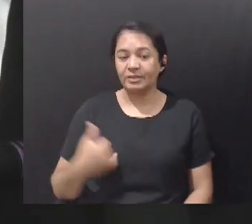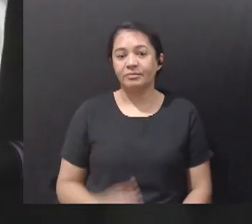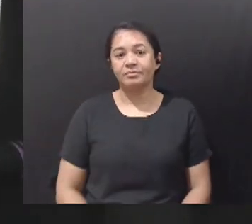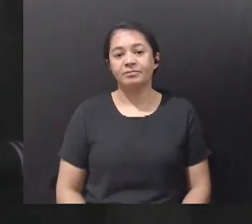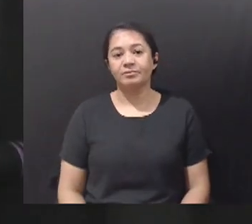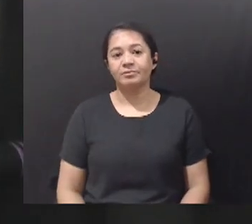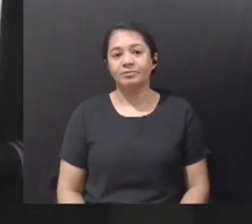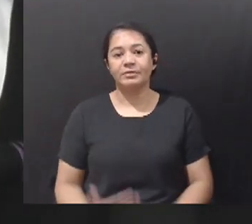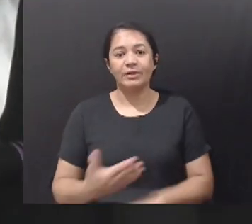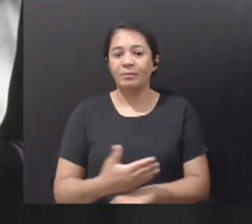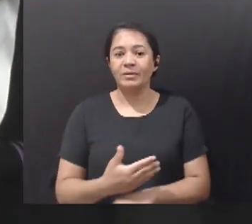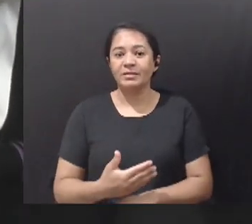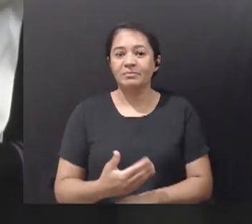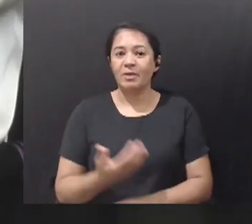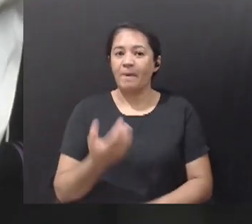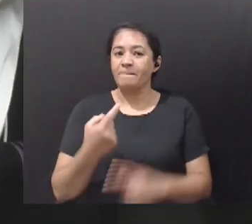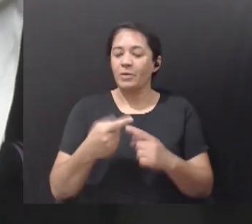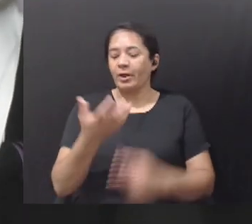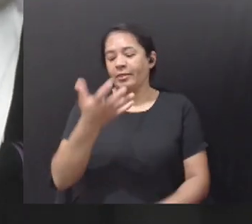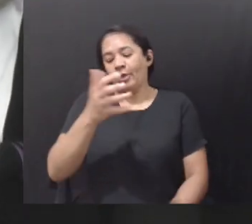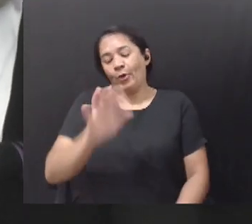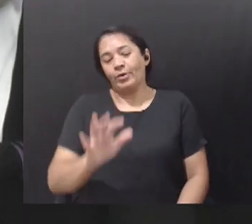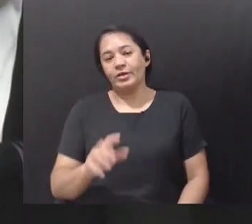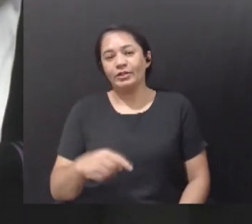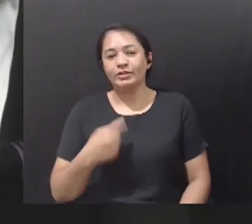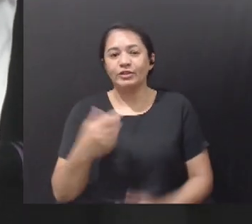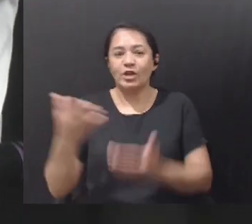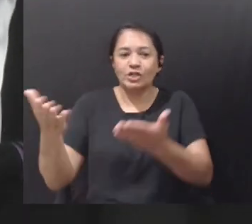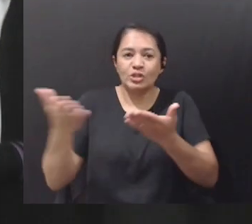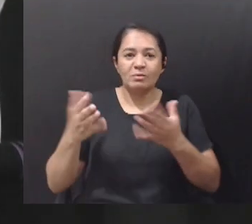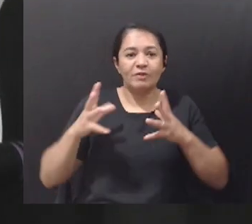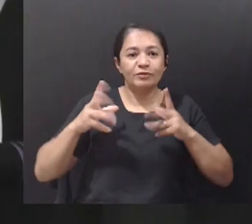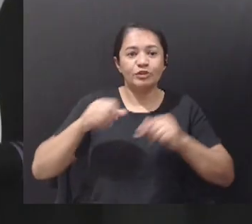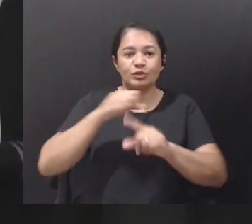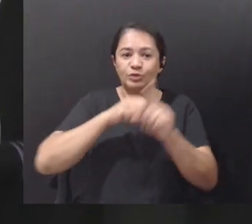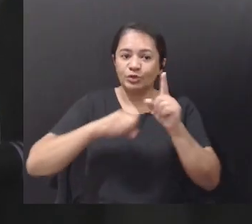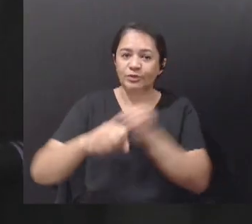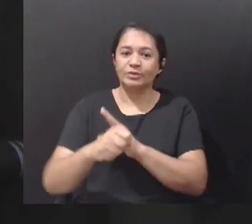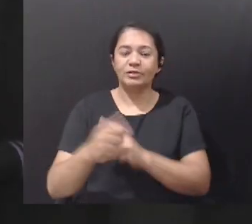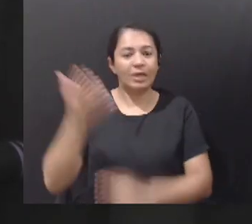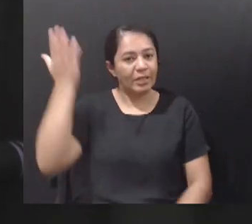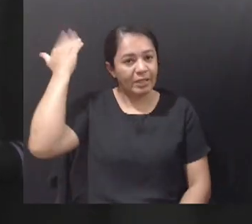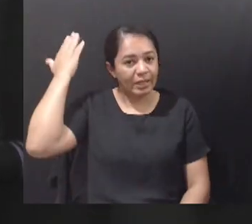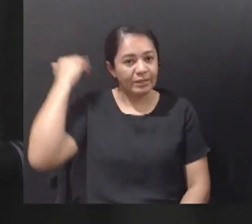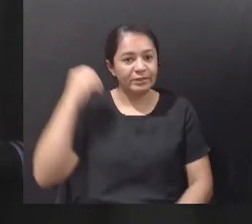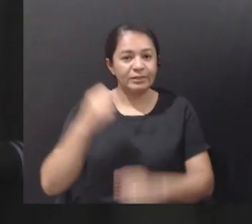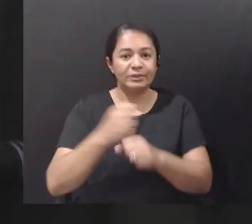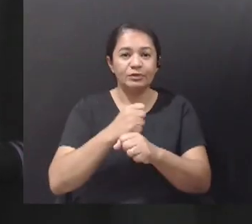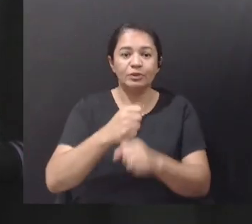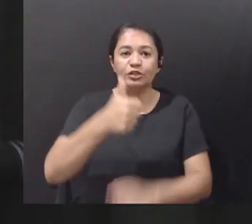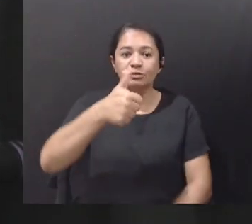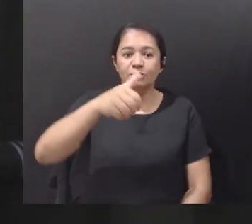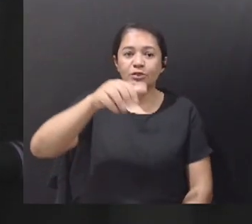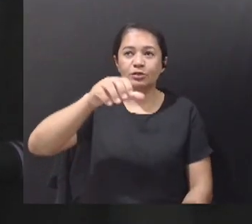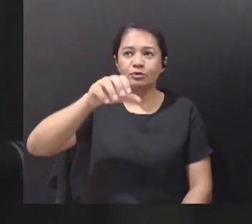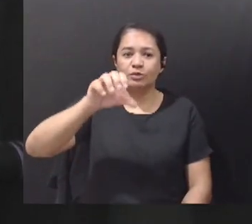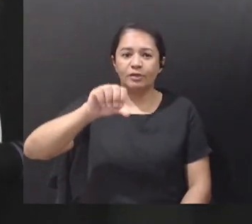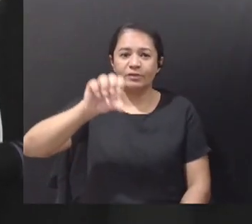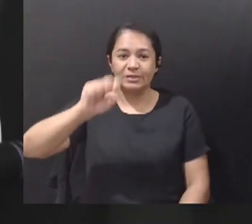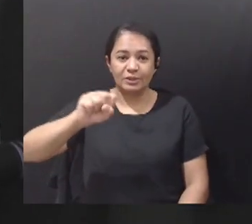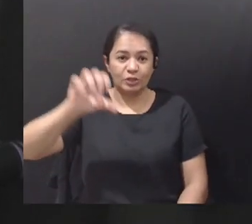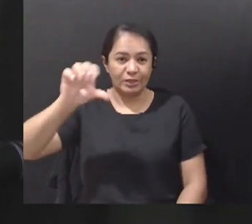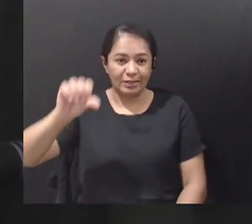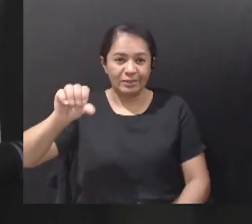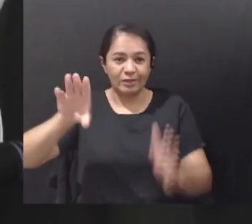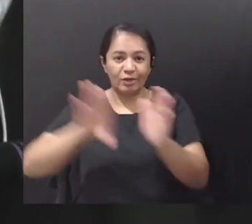não quis. Porque a gente chamou toda a sociedade na época, né? Isso foi em 89, 90, Isso, né? a gente chamou todo mundo. Mas aí